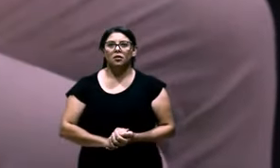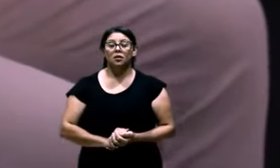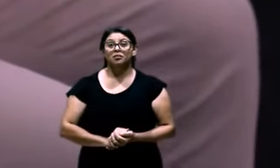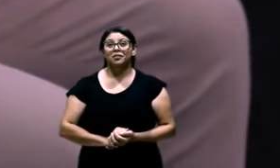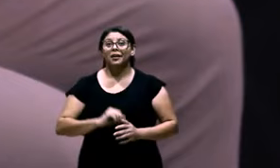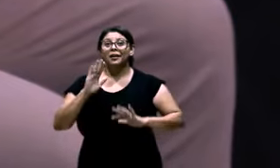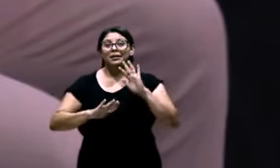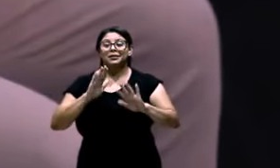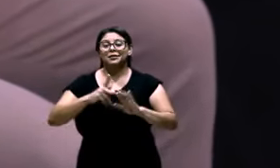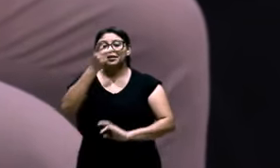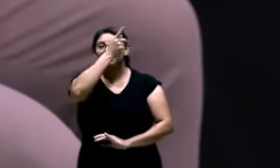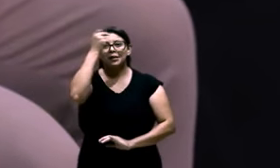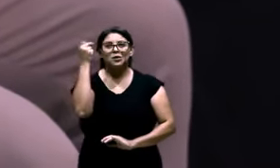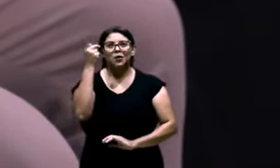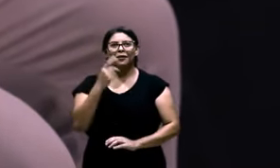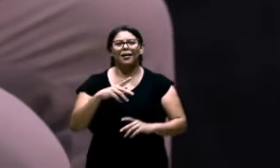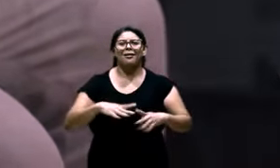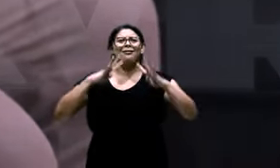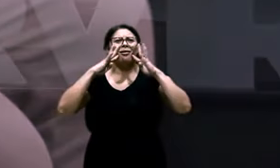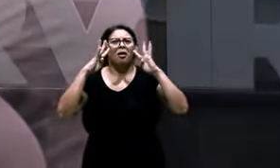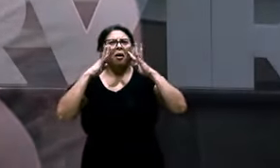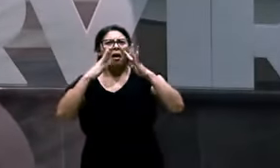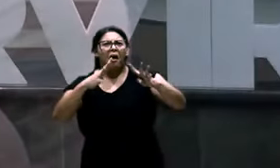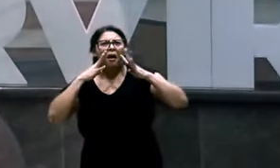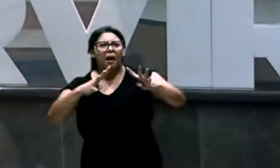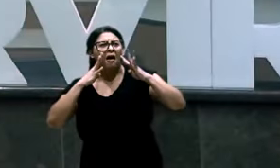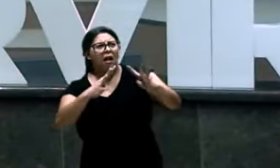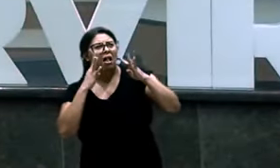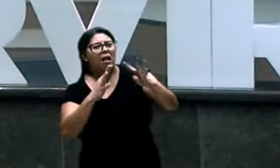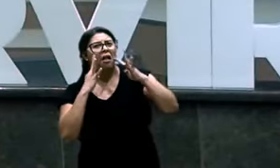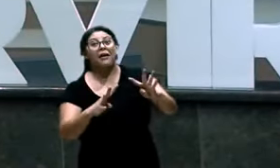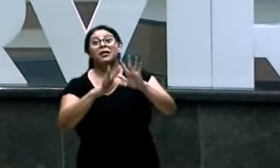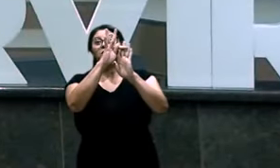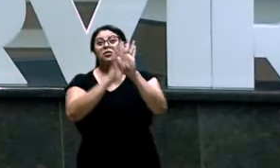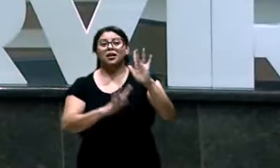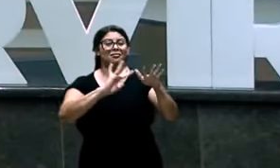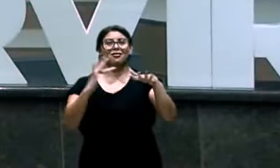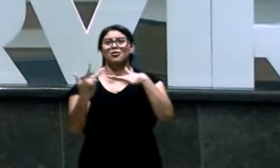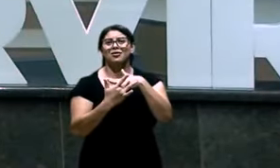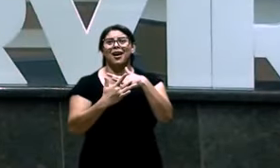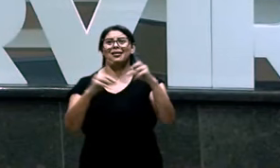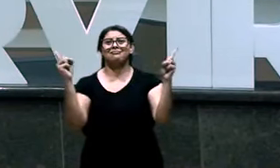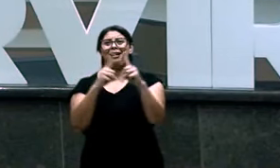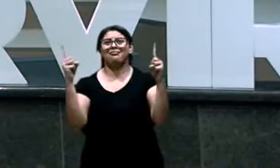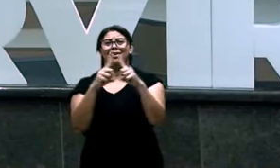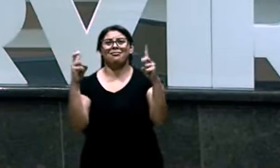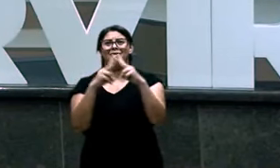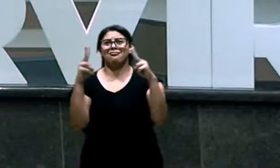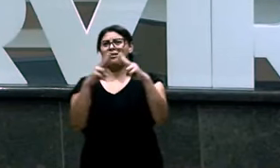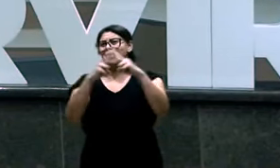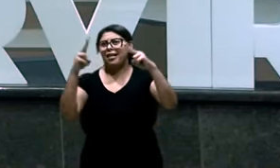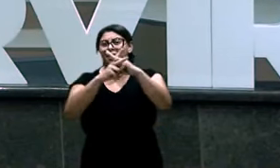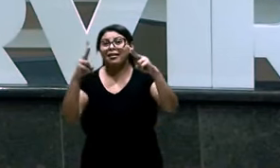não muda, eu vim aqui essa noite para te apresentar um Deus fora da caixa. Que Deus é esse? Antes de criar o universo,